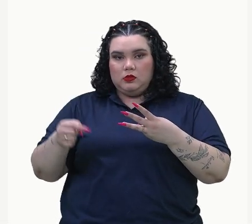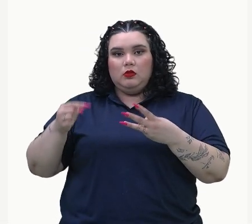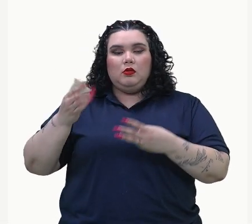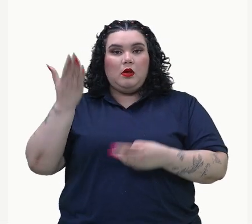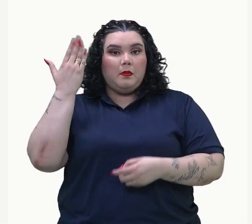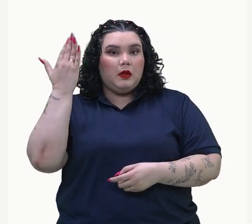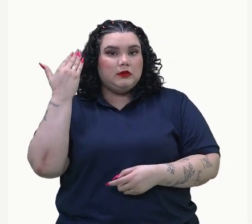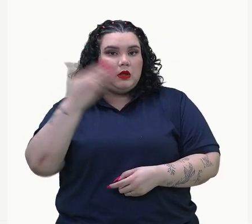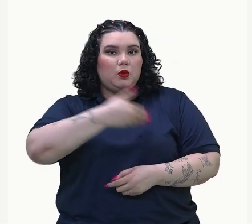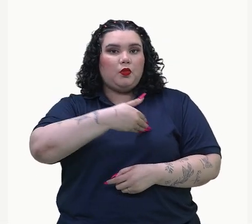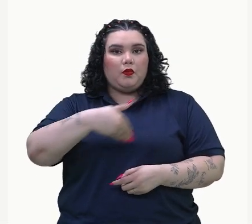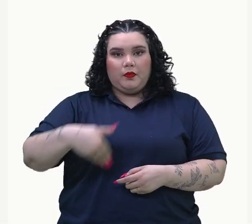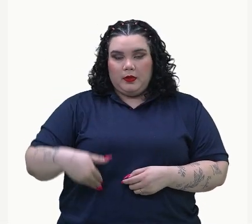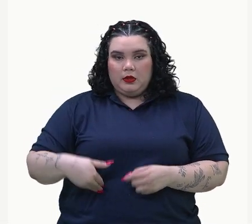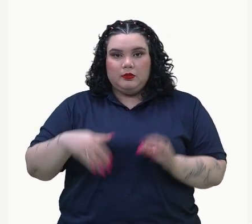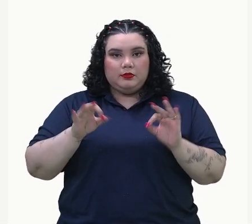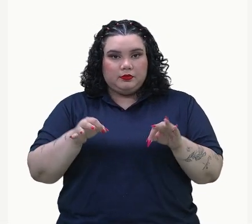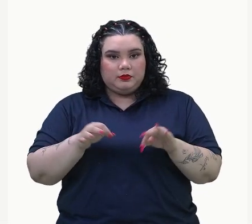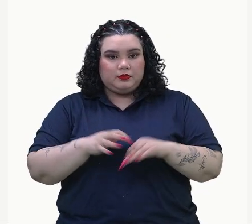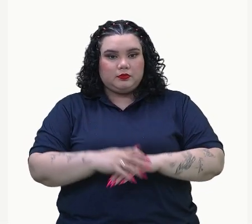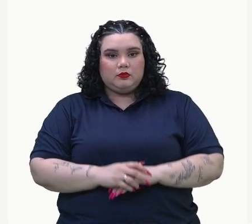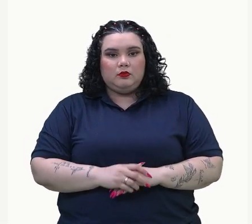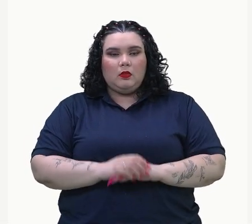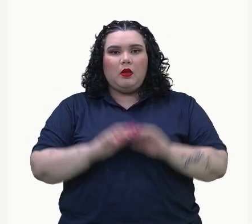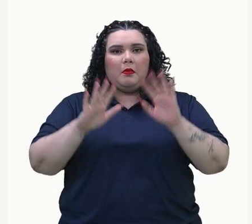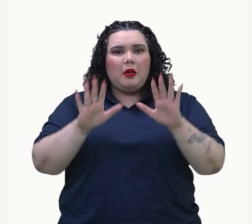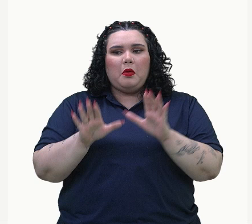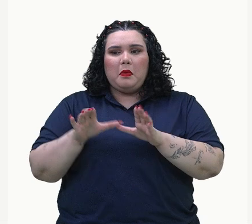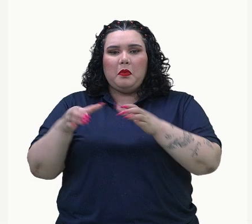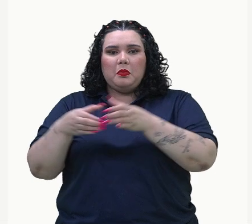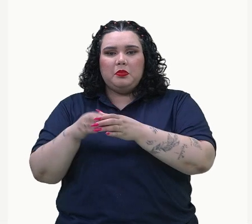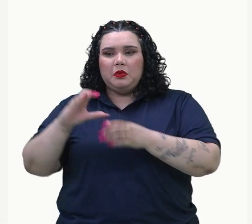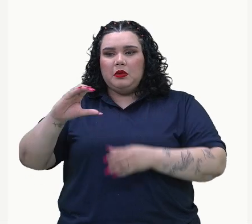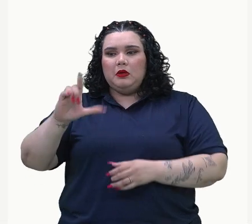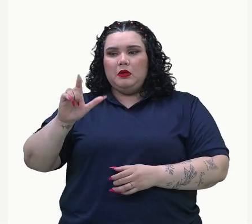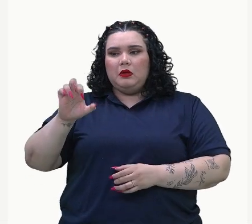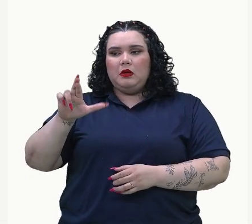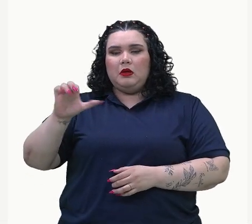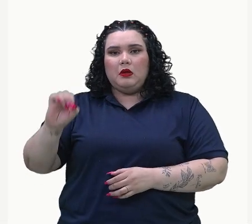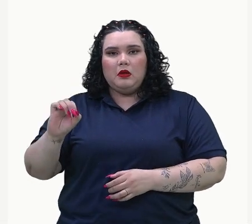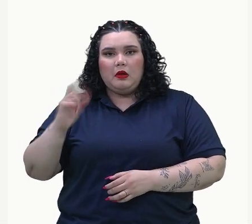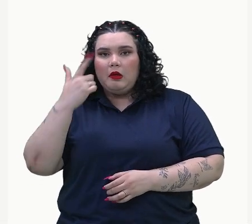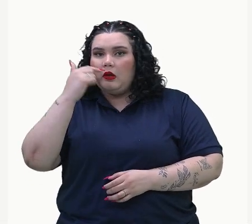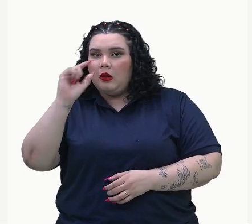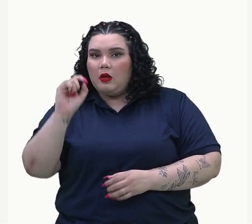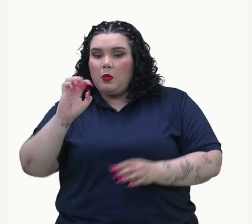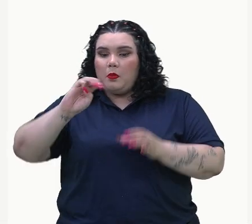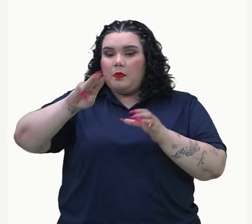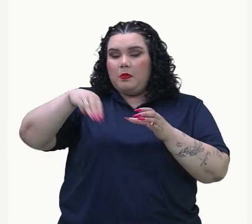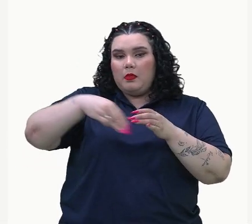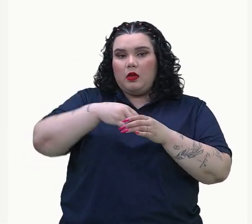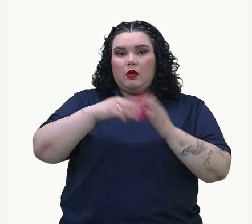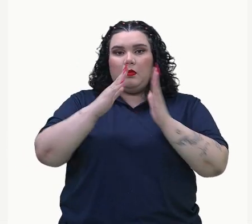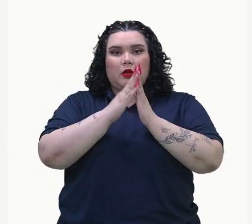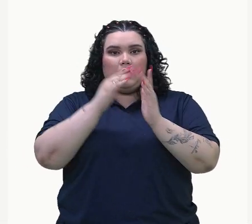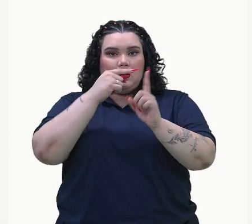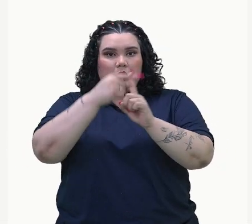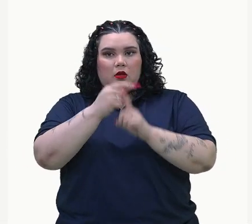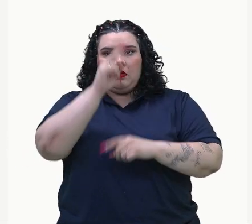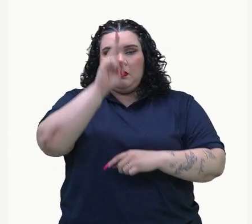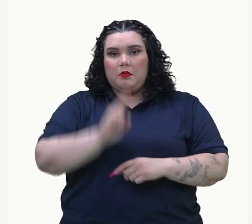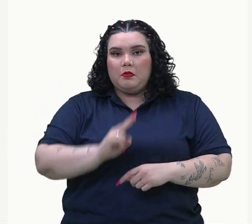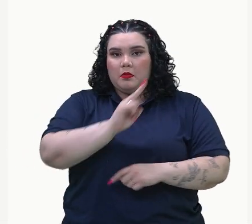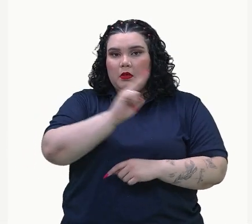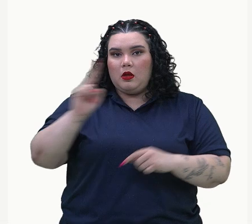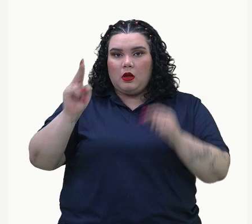antigo regime. Quem eram os clérigos, professor? Eram justamente os membros da igreja, os padres, os